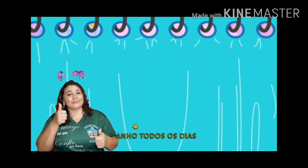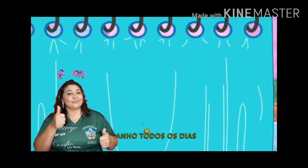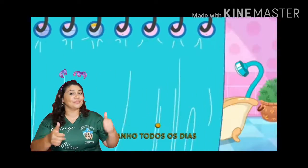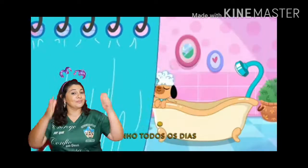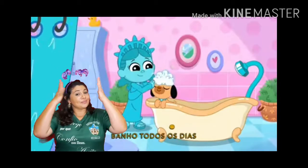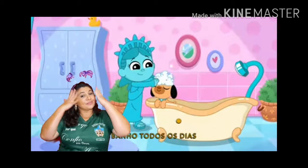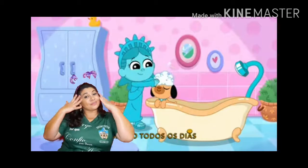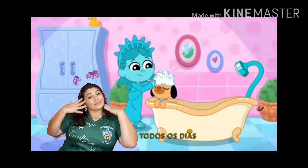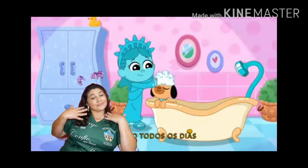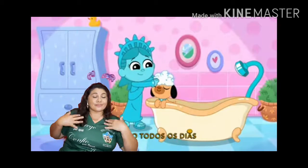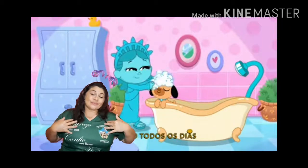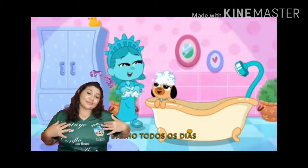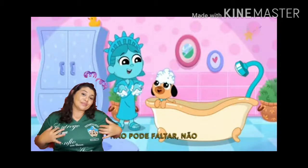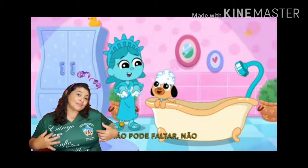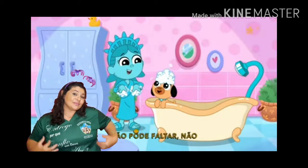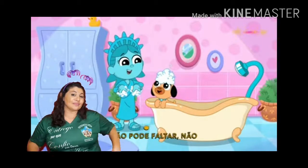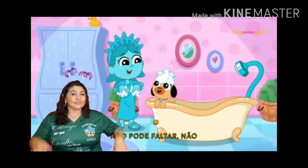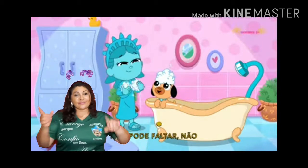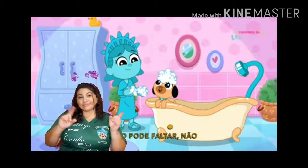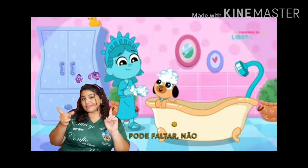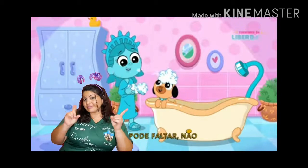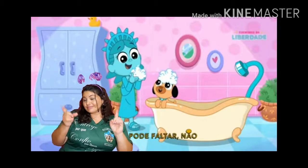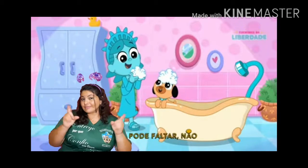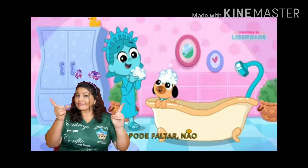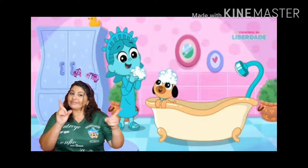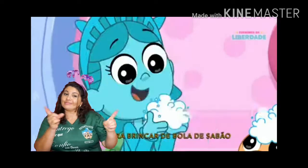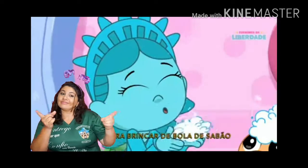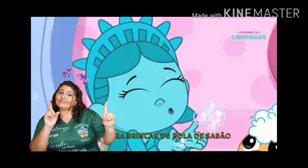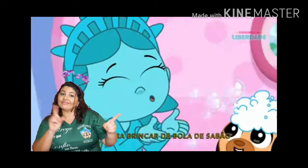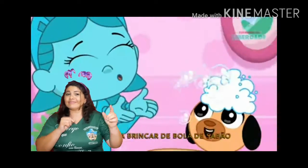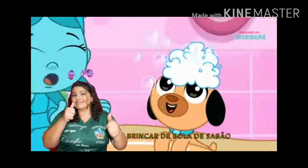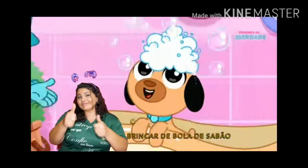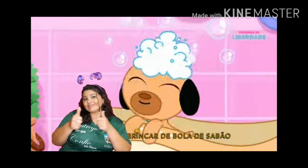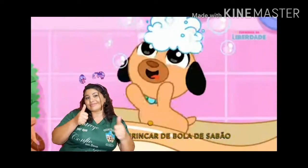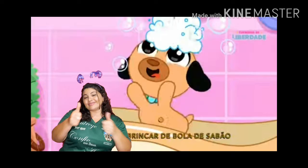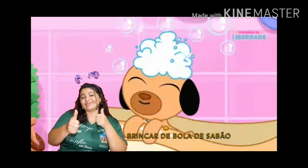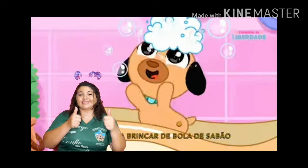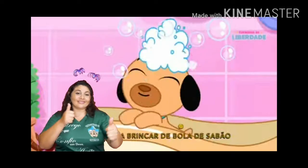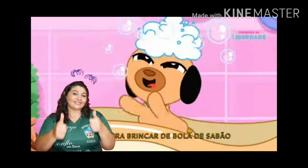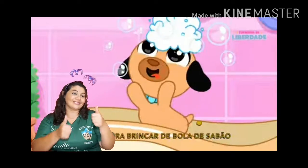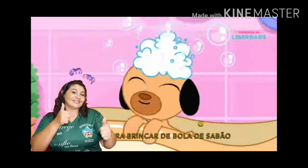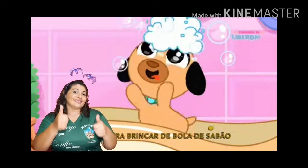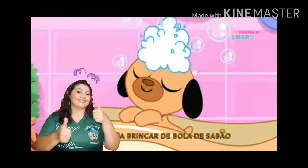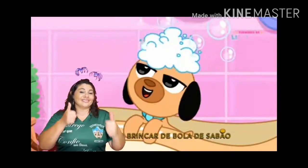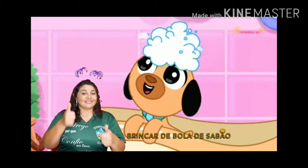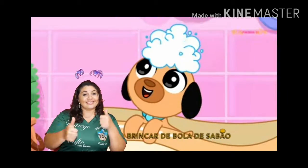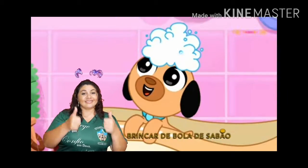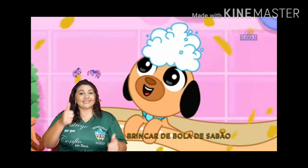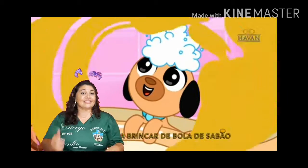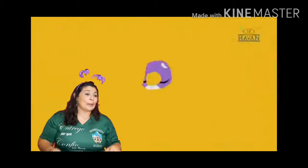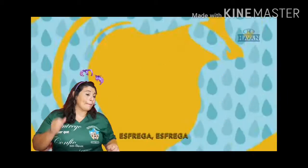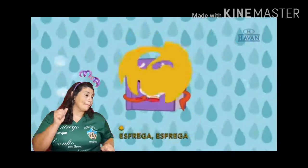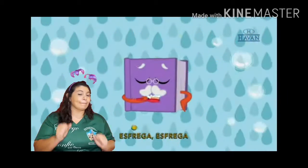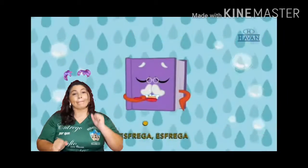Banho todos os dias, não pode faltar não. E a pedra pra brincar de bola de